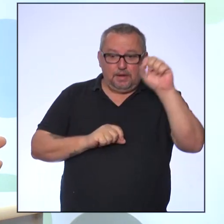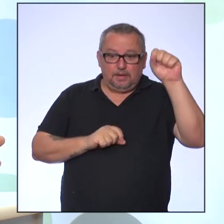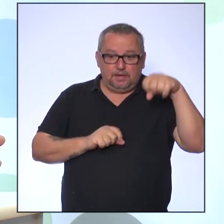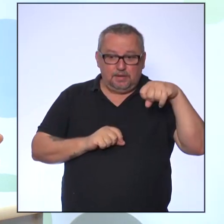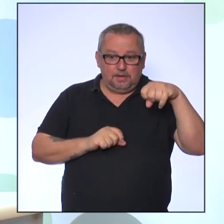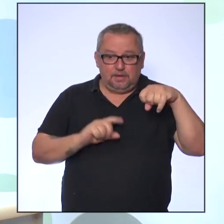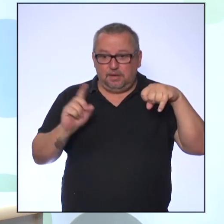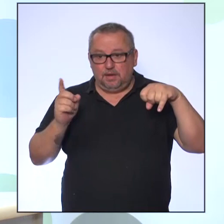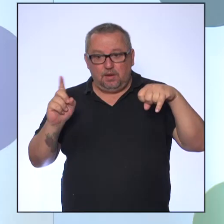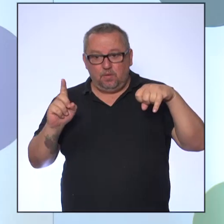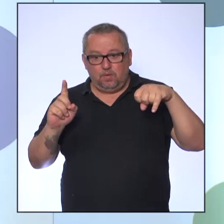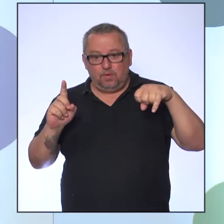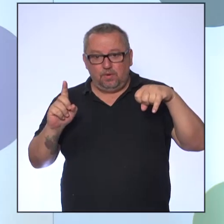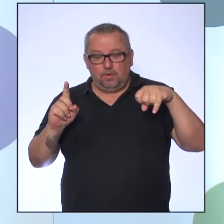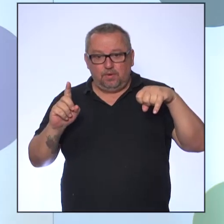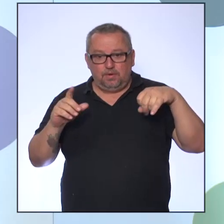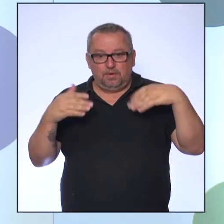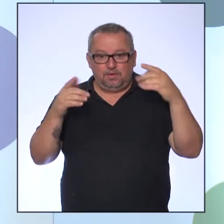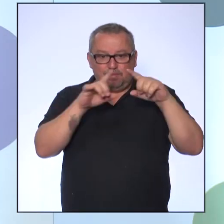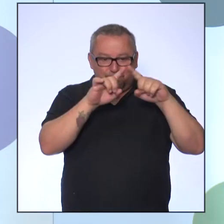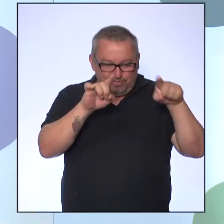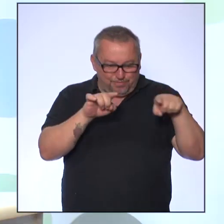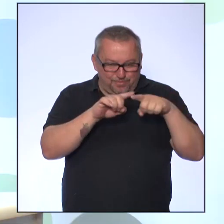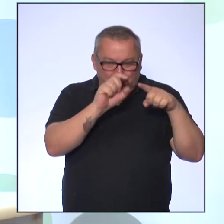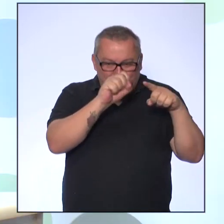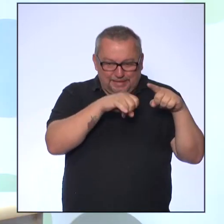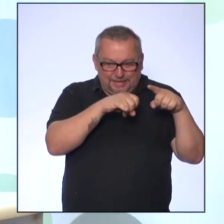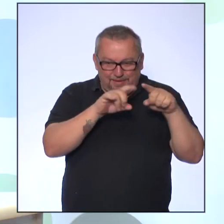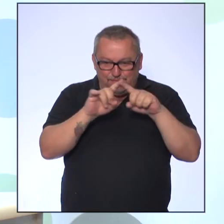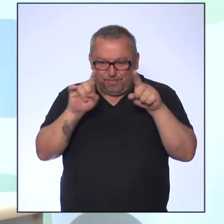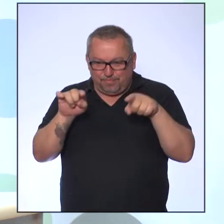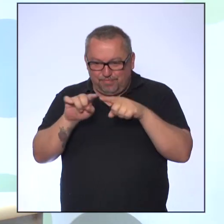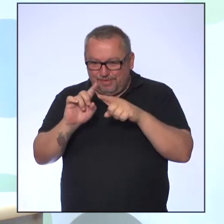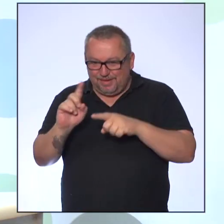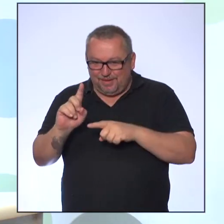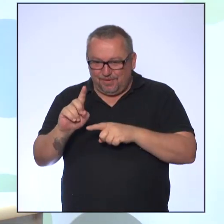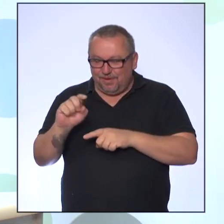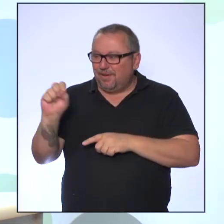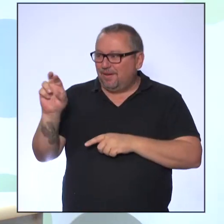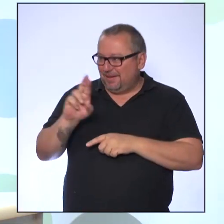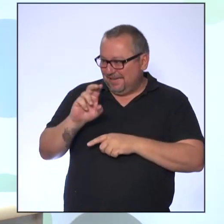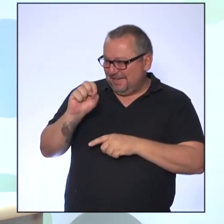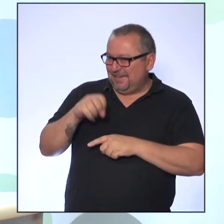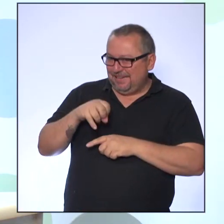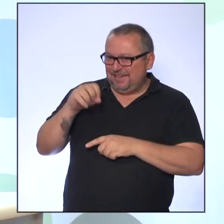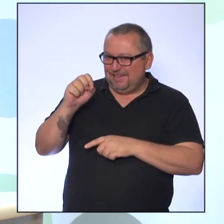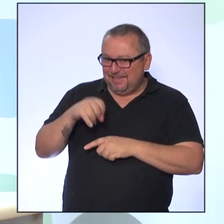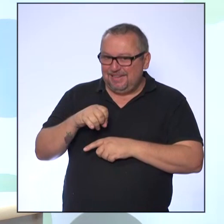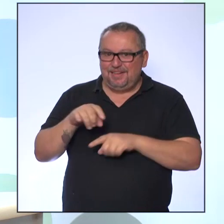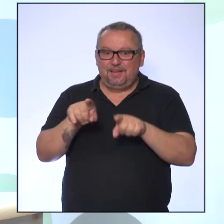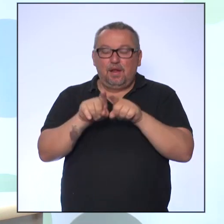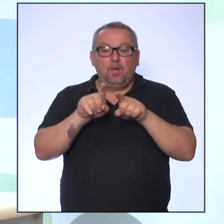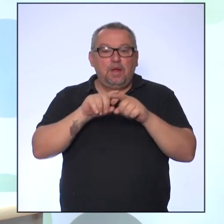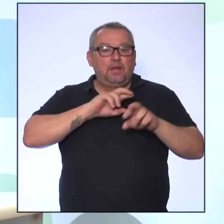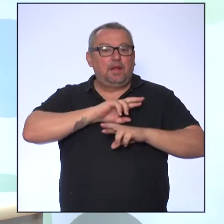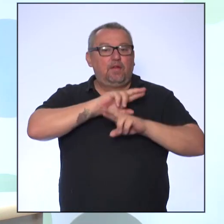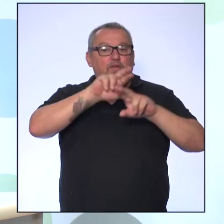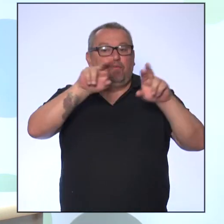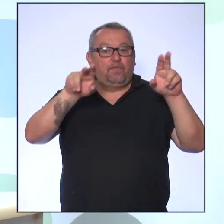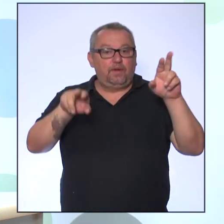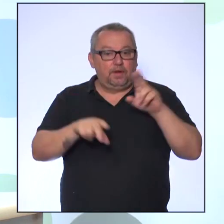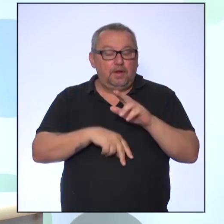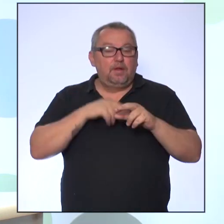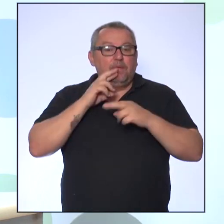Rafa? Sim, sim. Como você acabou de me responder, né? Então, essa ideia de variação de resposta é muito útil